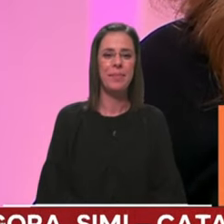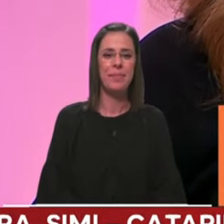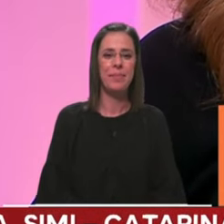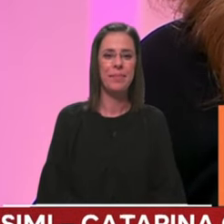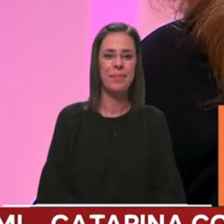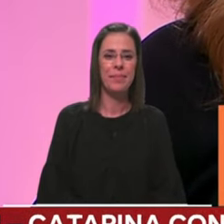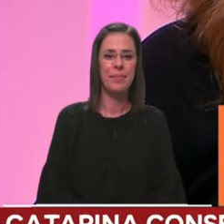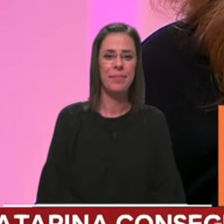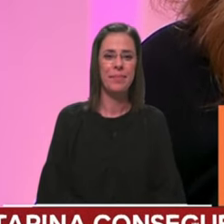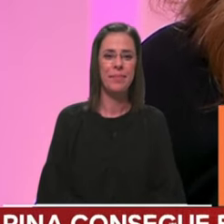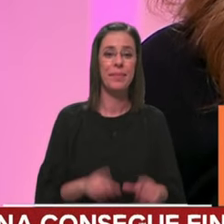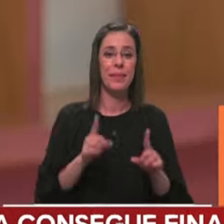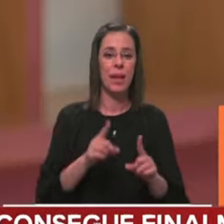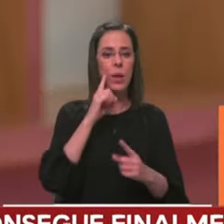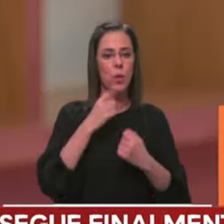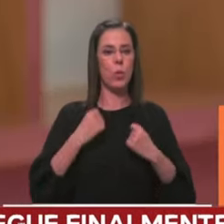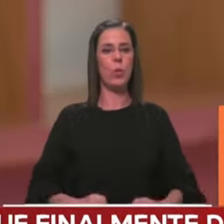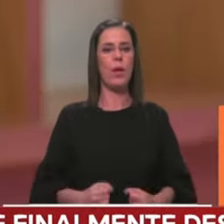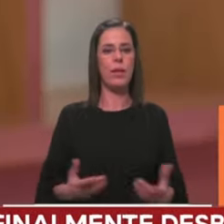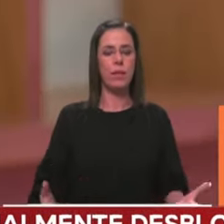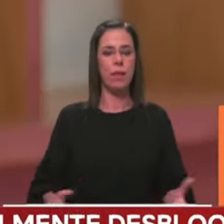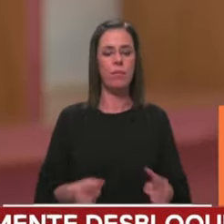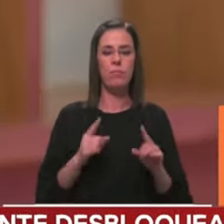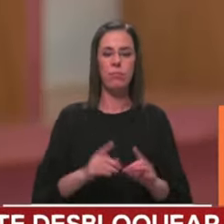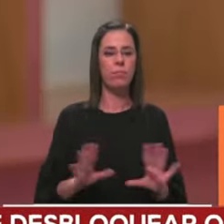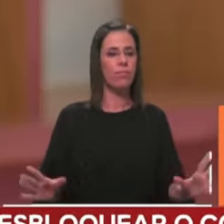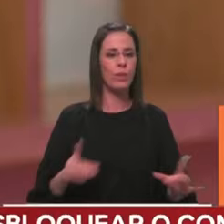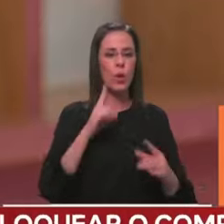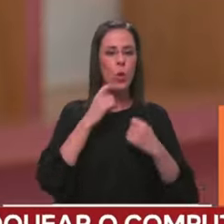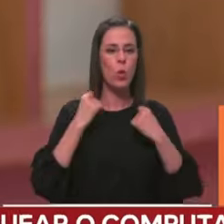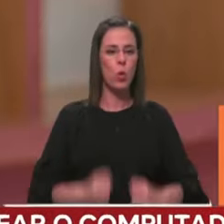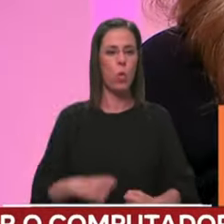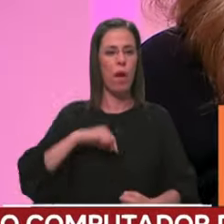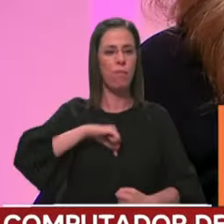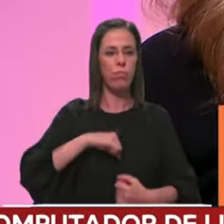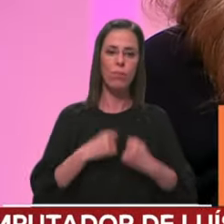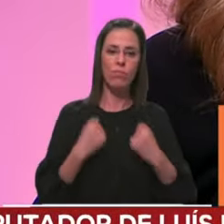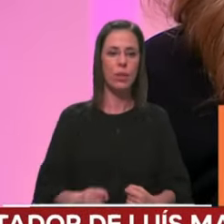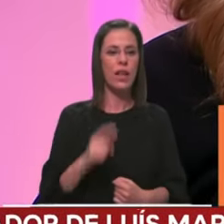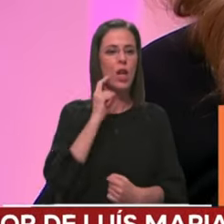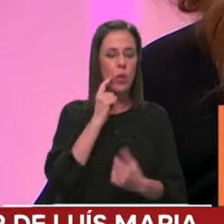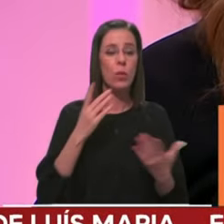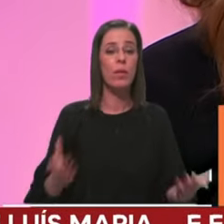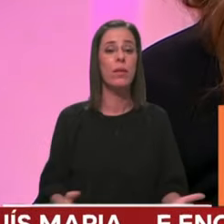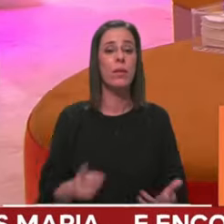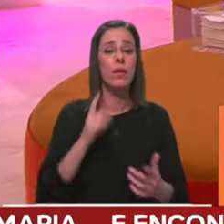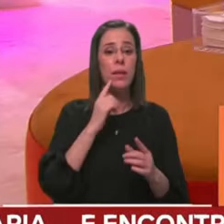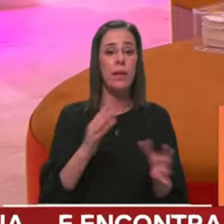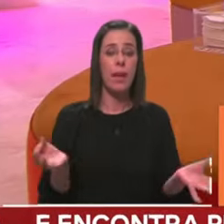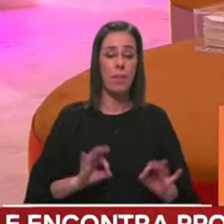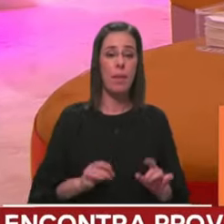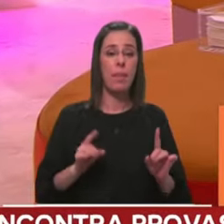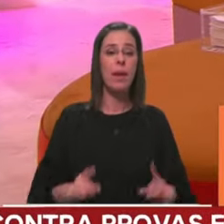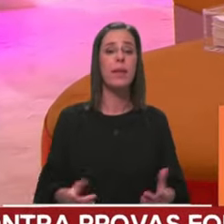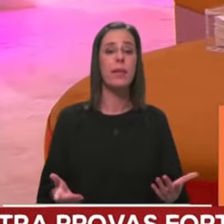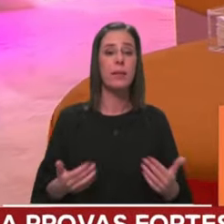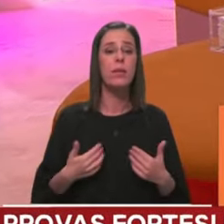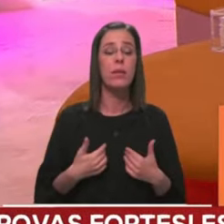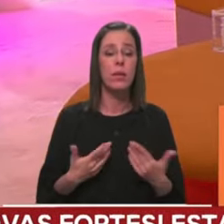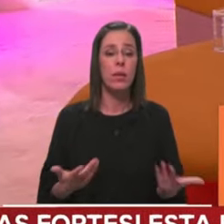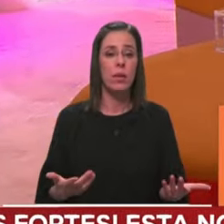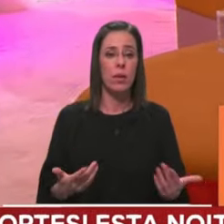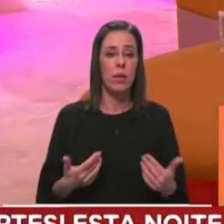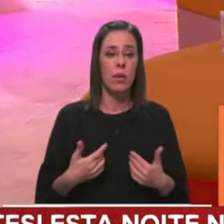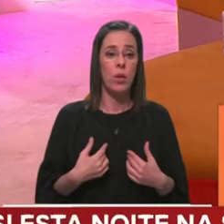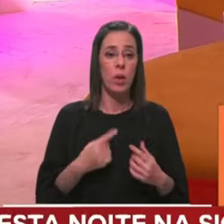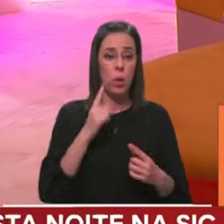hum Isto é segurança Só isto só pode vir da segurança de estar e a segurança vem da preparação eu eu eu eu só